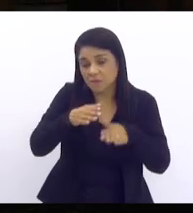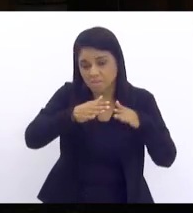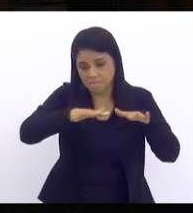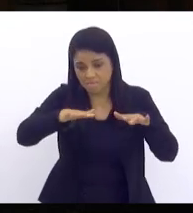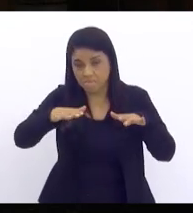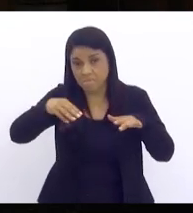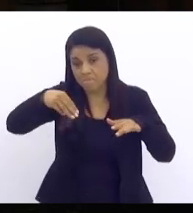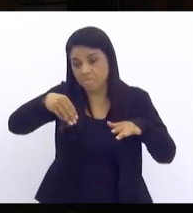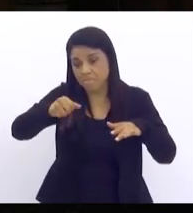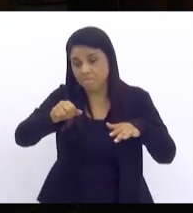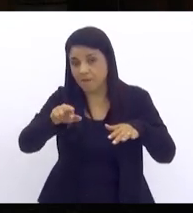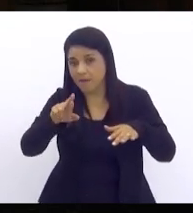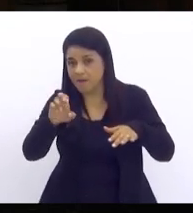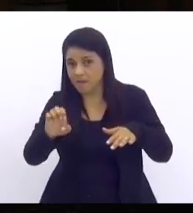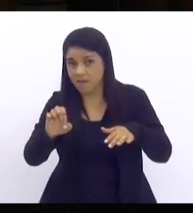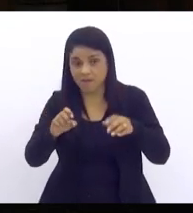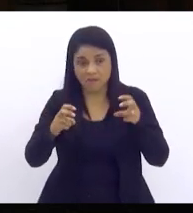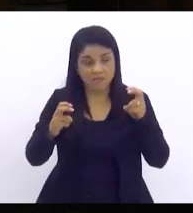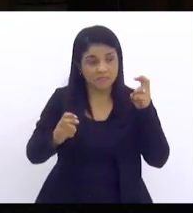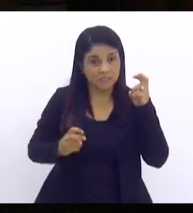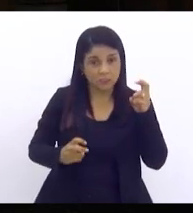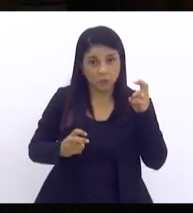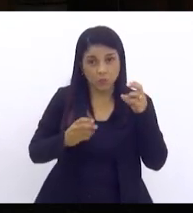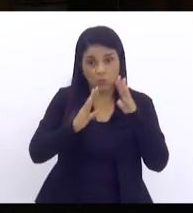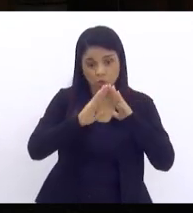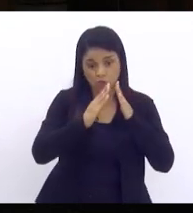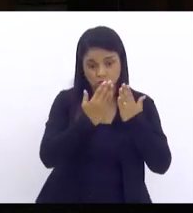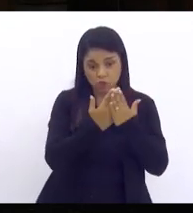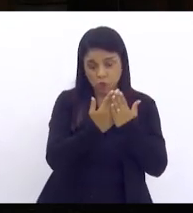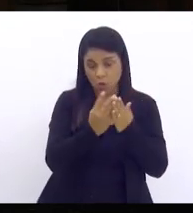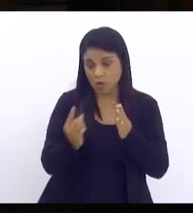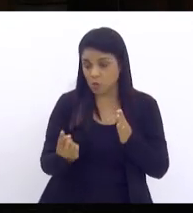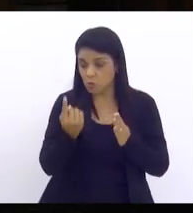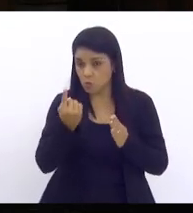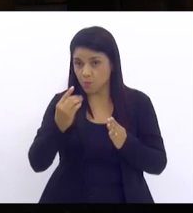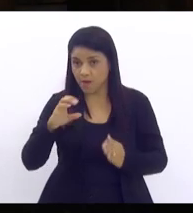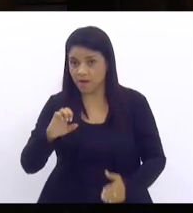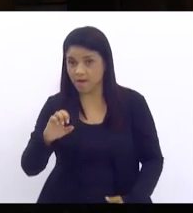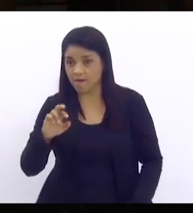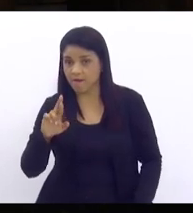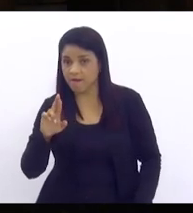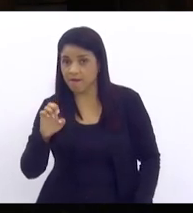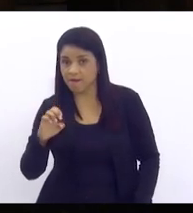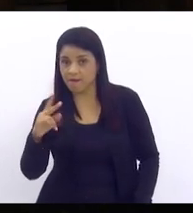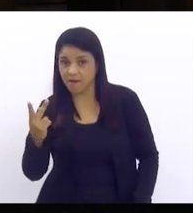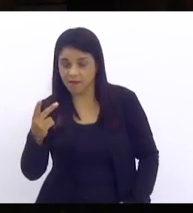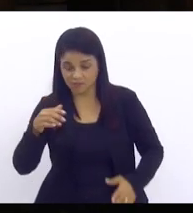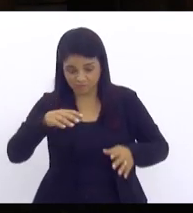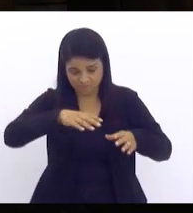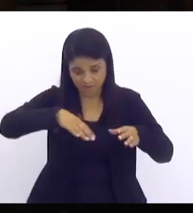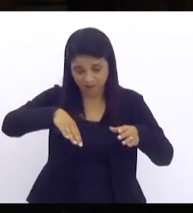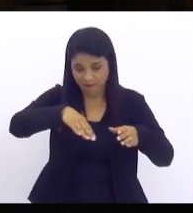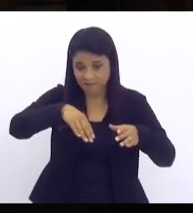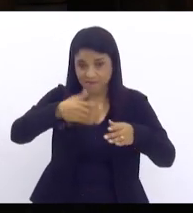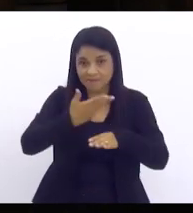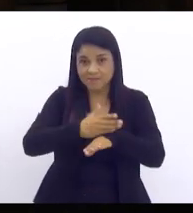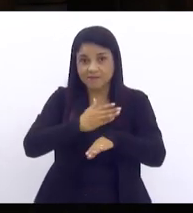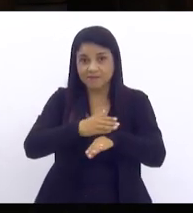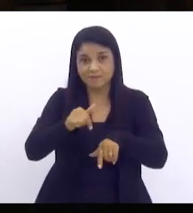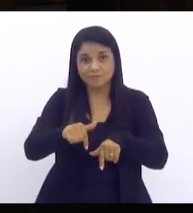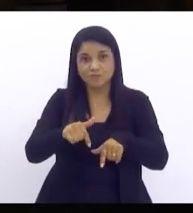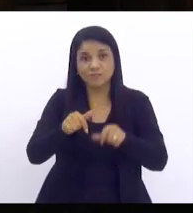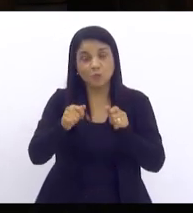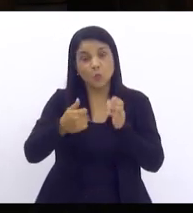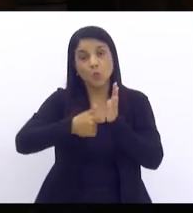entre 5 escolas e 1 creche. E eles bem no meio, no local que poderia ser um clube para as pessoas, para as nossas crianças, para os